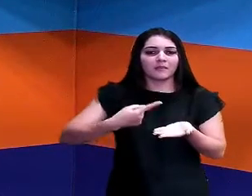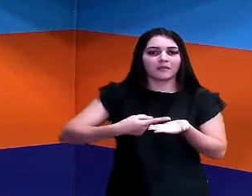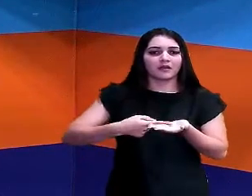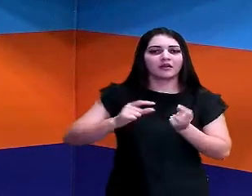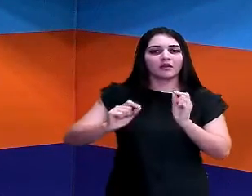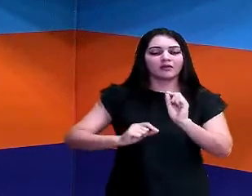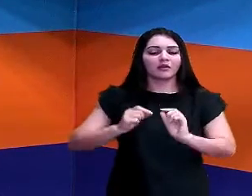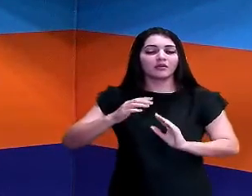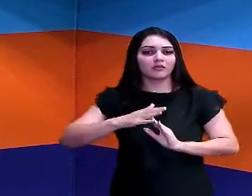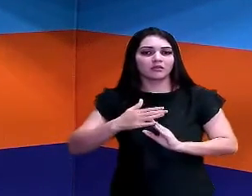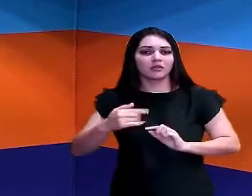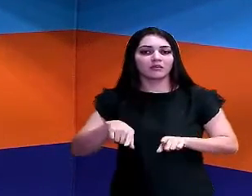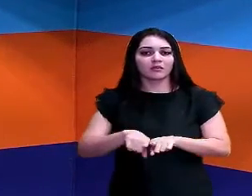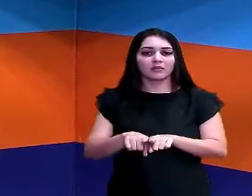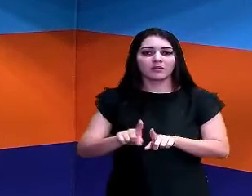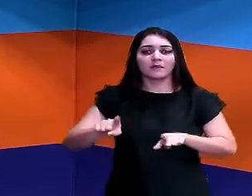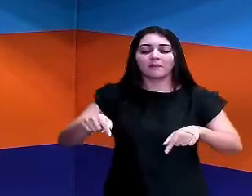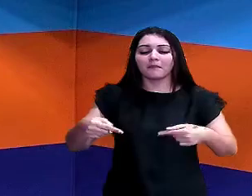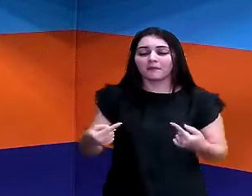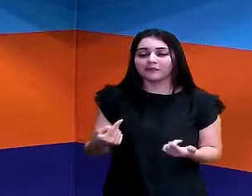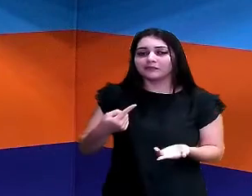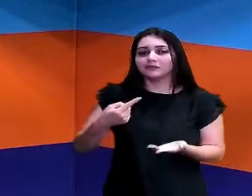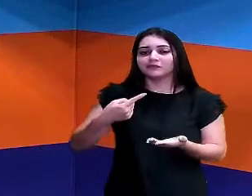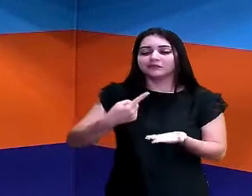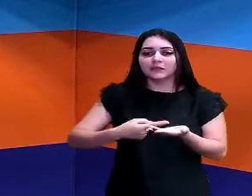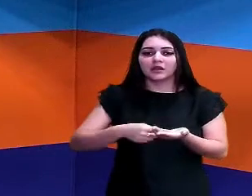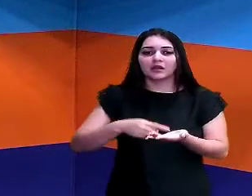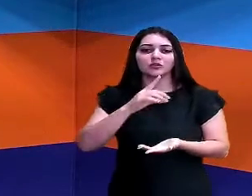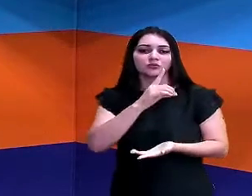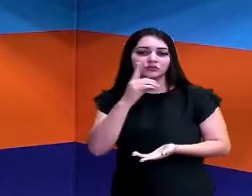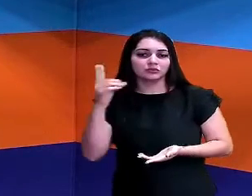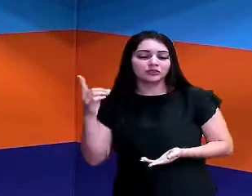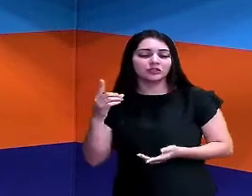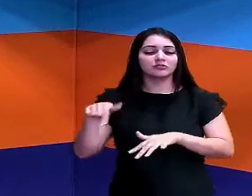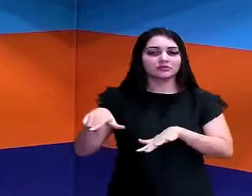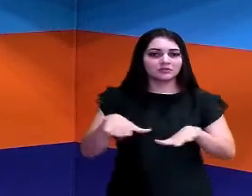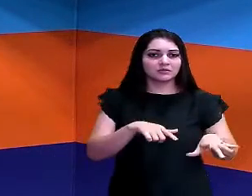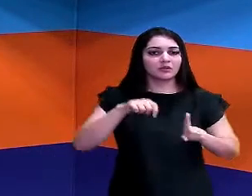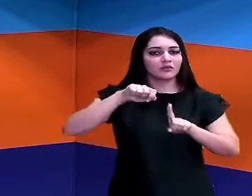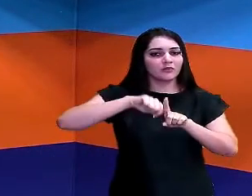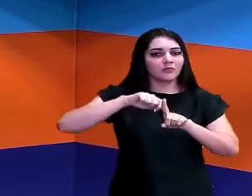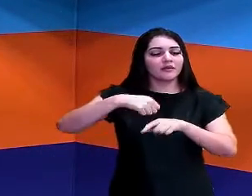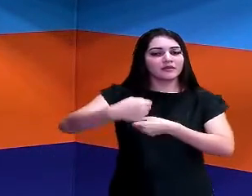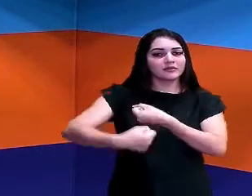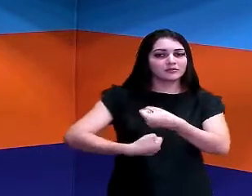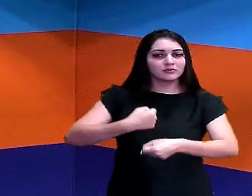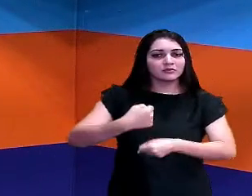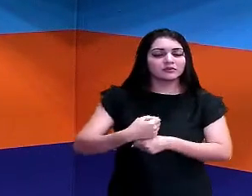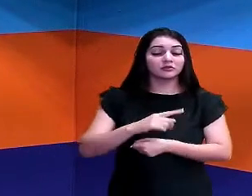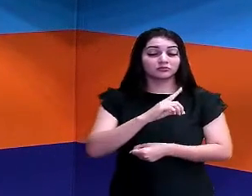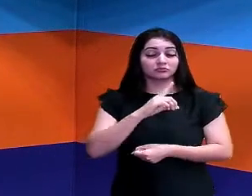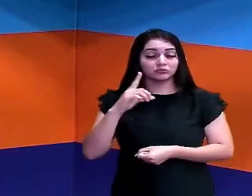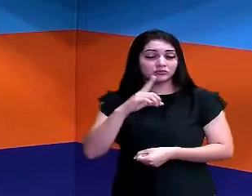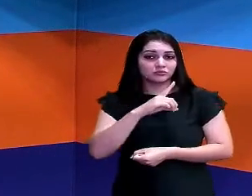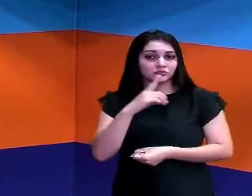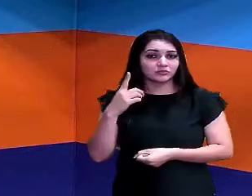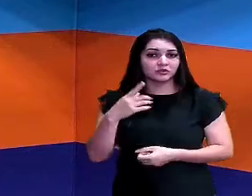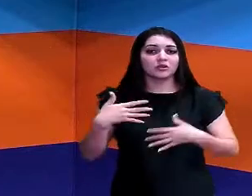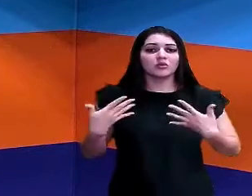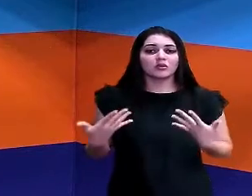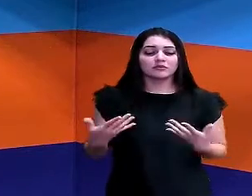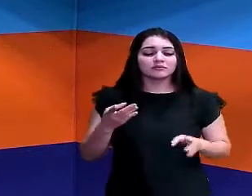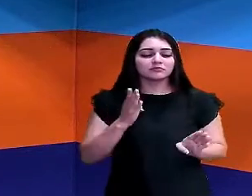tempo também, mas aí ele marca os dias da semana, os meses do ano, né? As nossas datas. Então, o que é